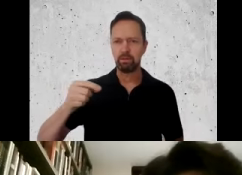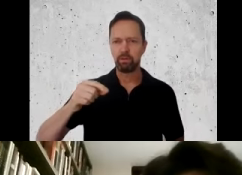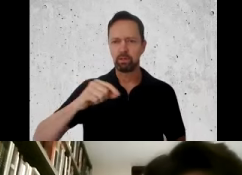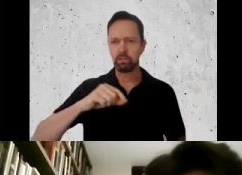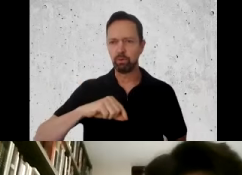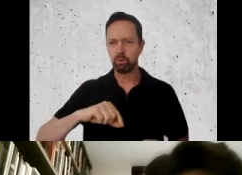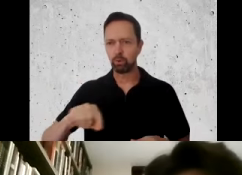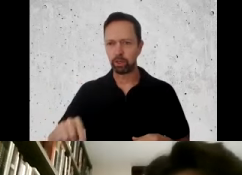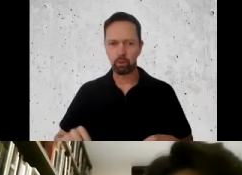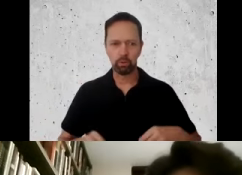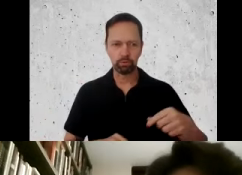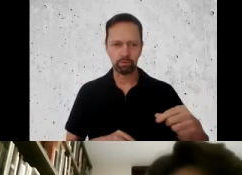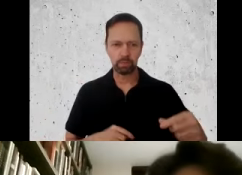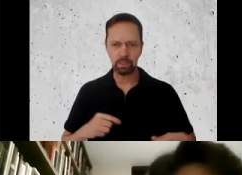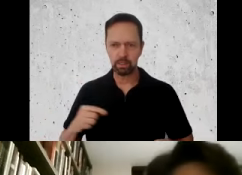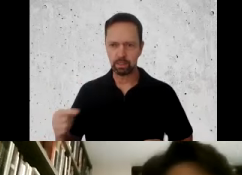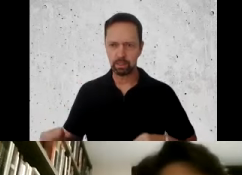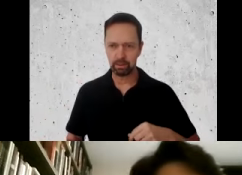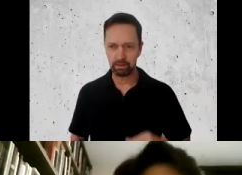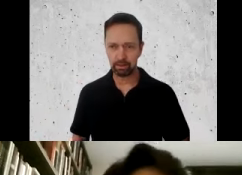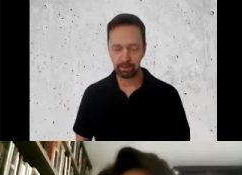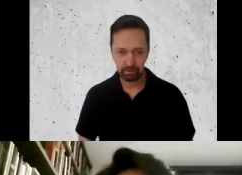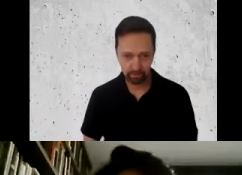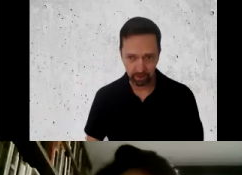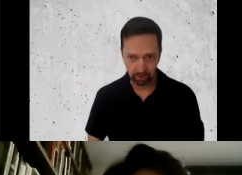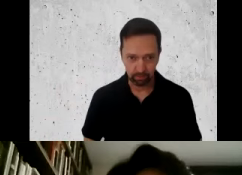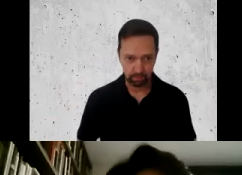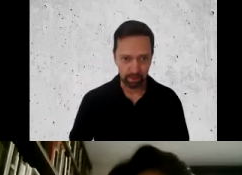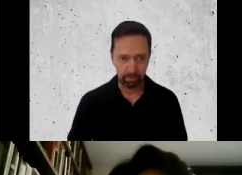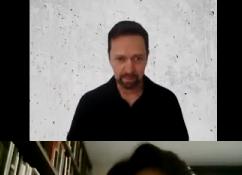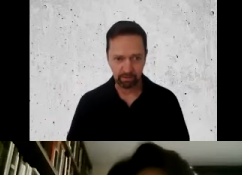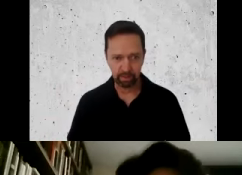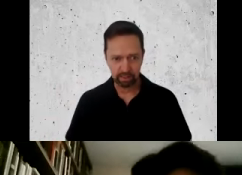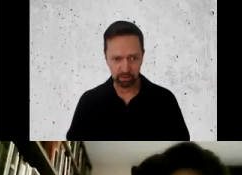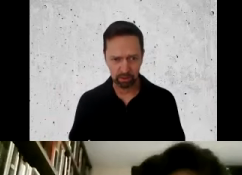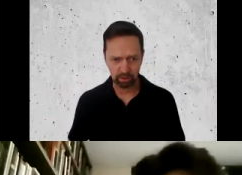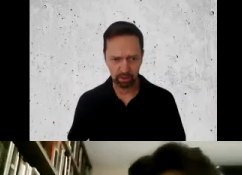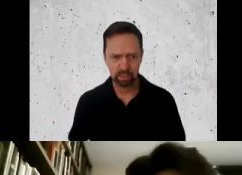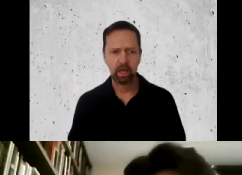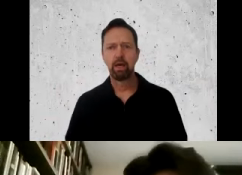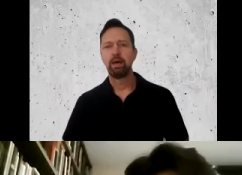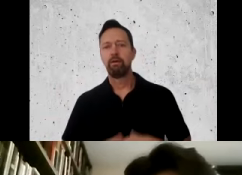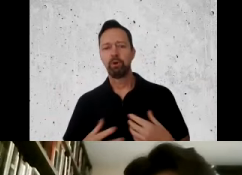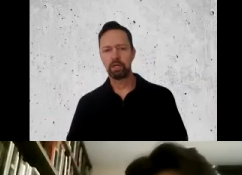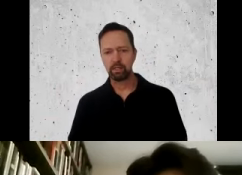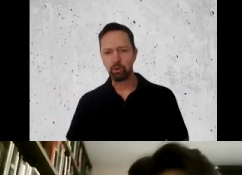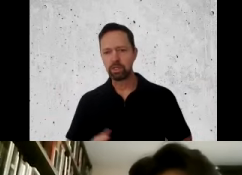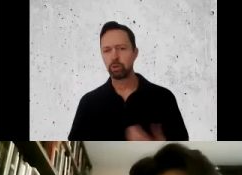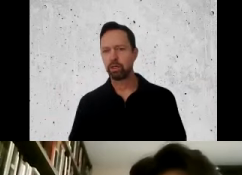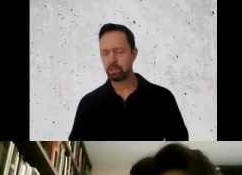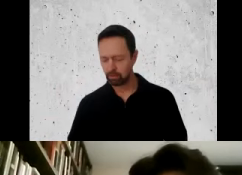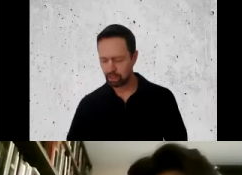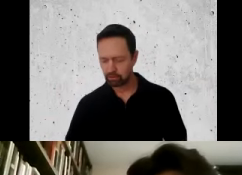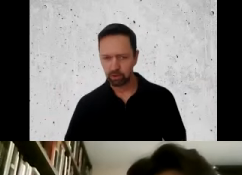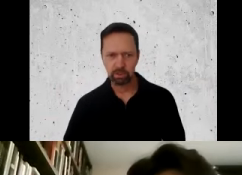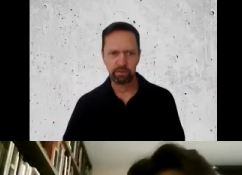e tipo corecons e OABs da vida, essas coisas todas. Fornecedores